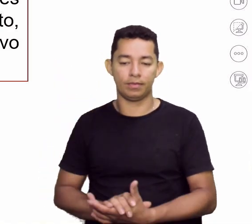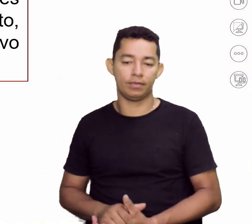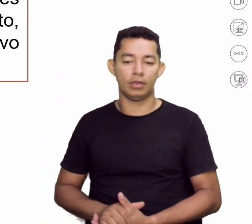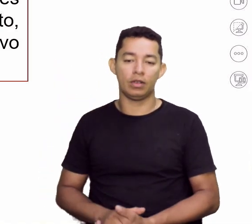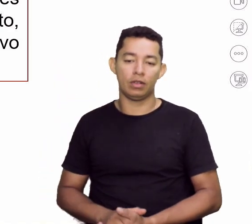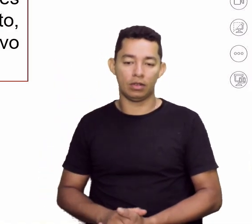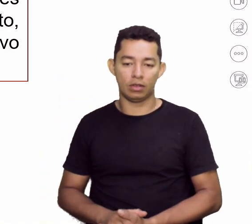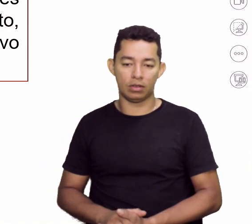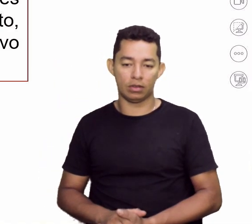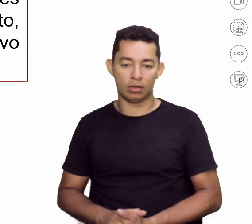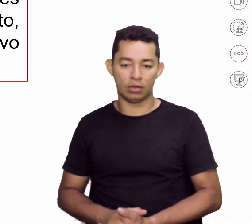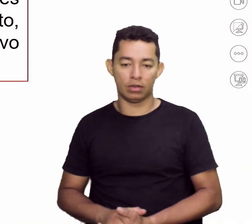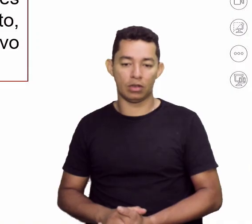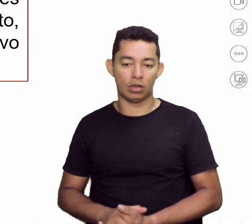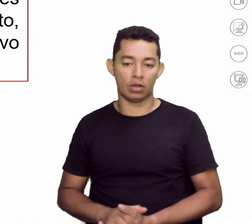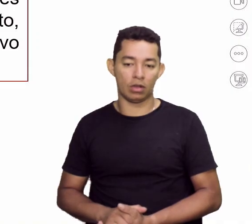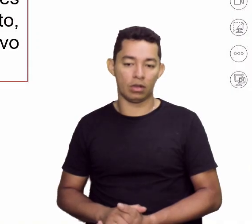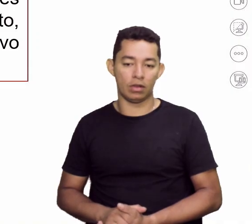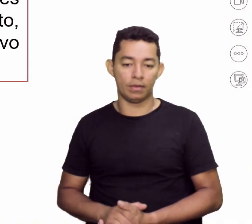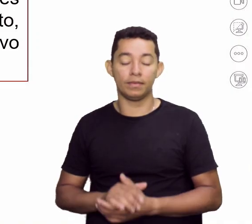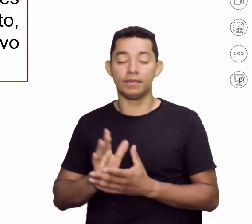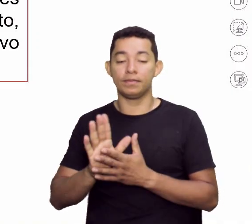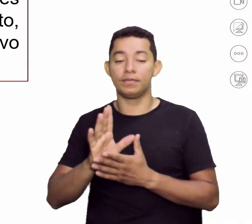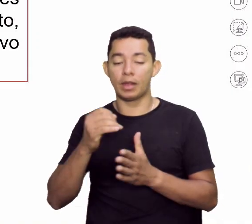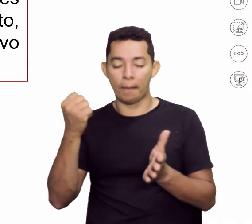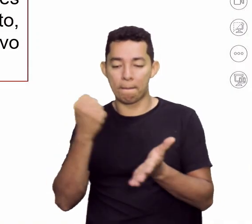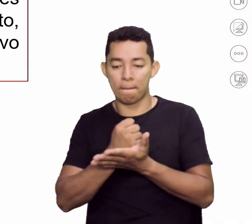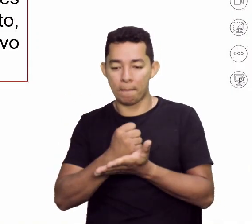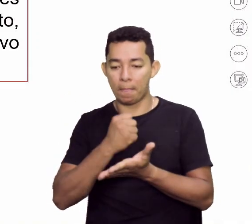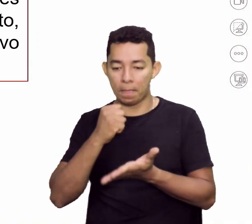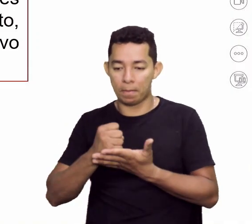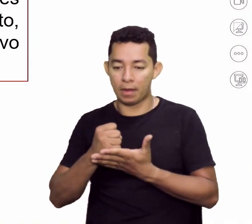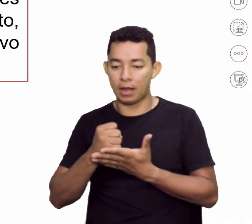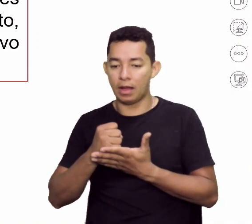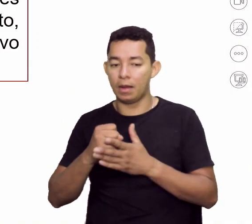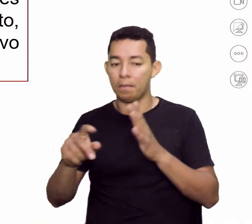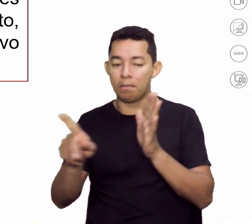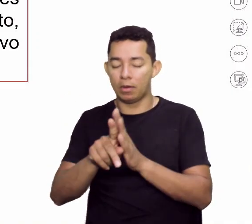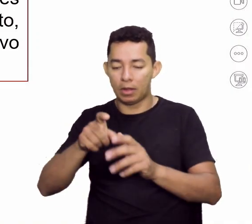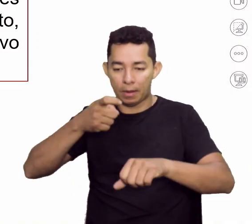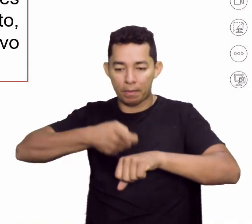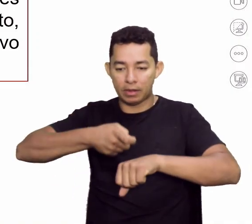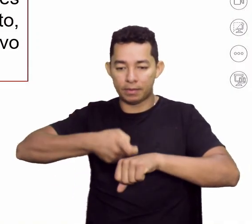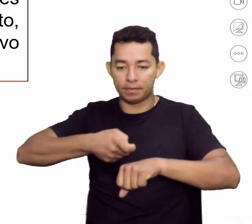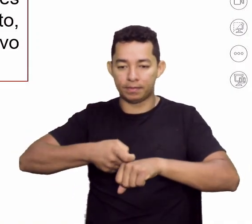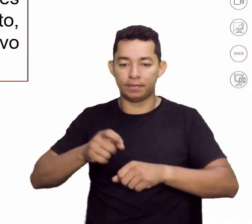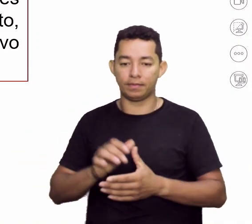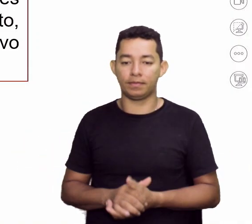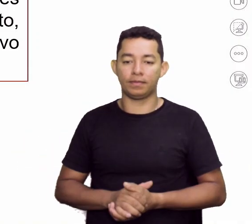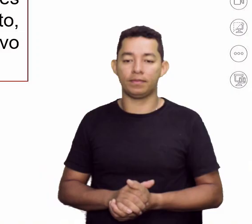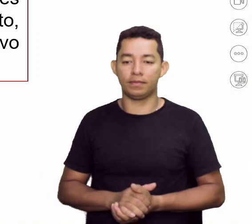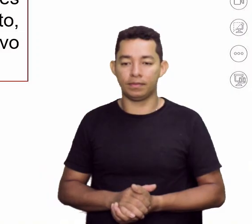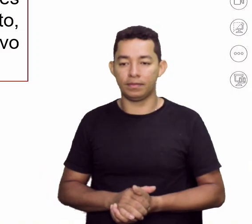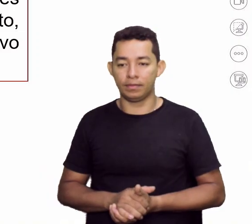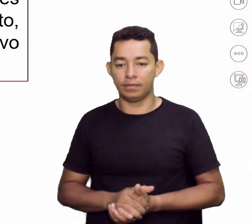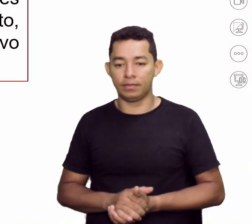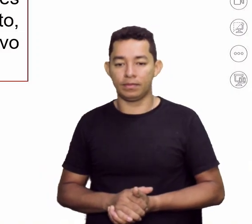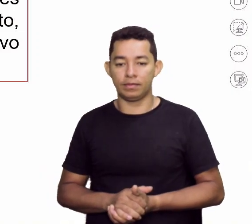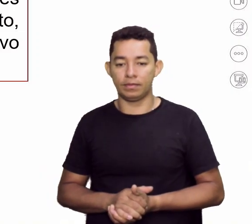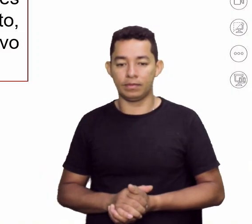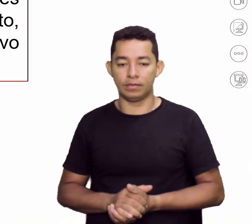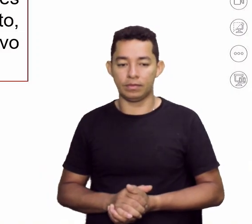marcações nas pedras. Então essas marcações, olha só que perfeição de desenhos, não